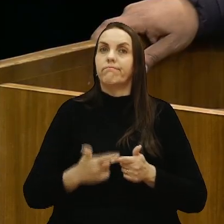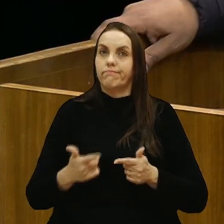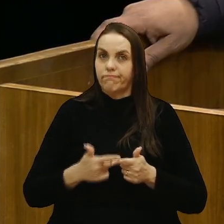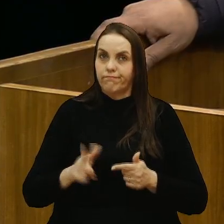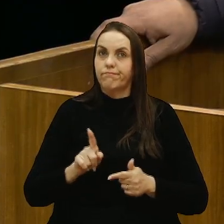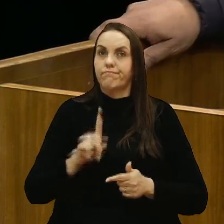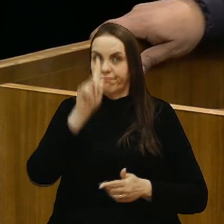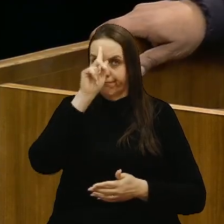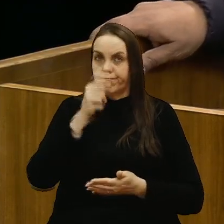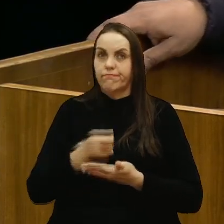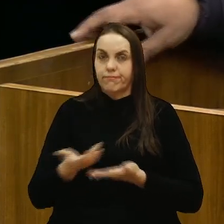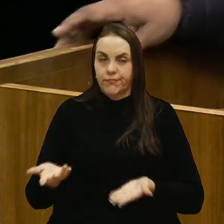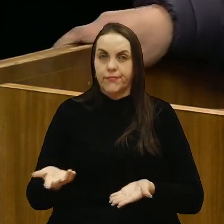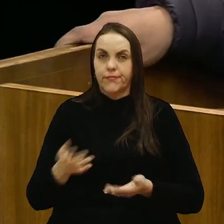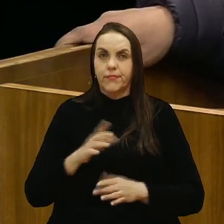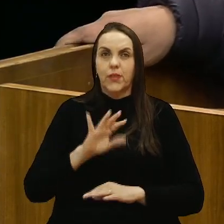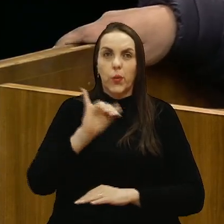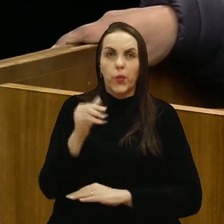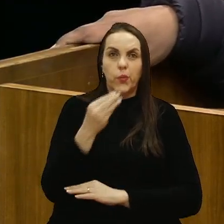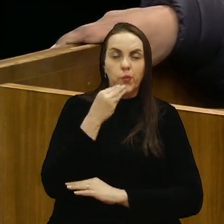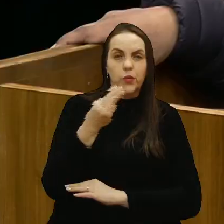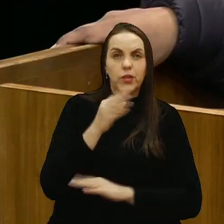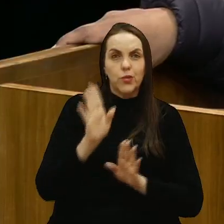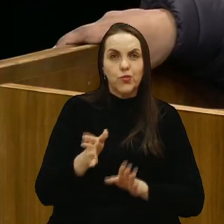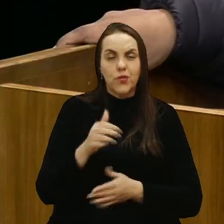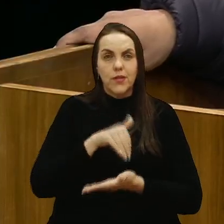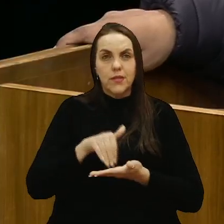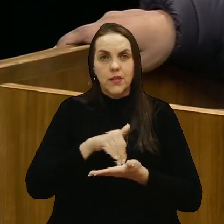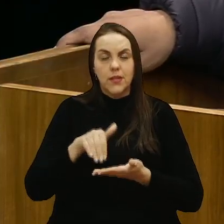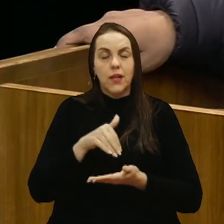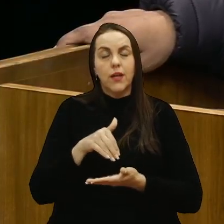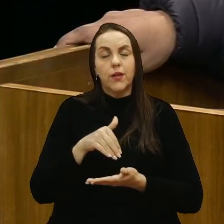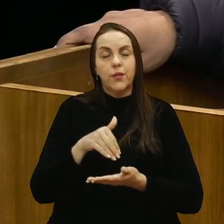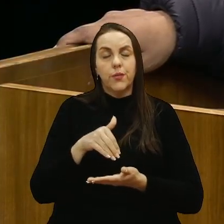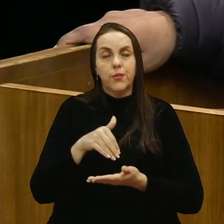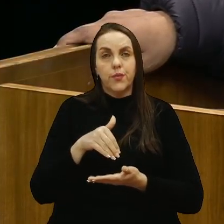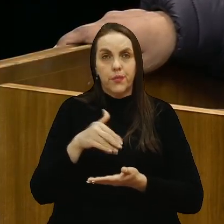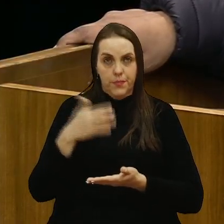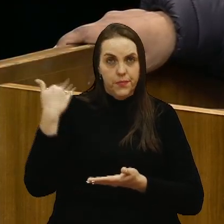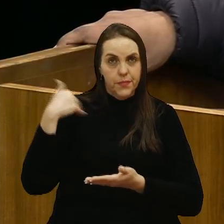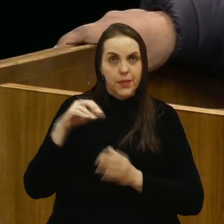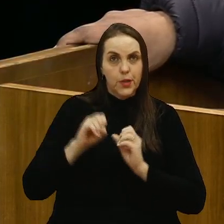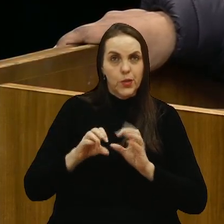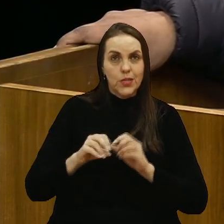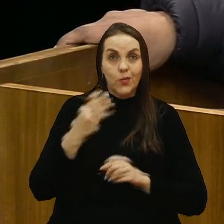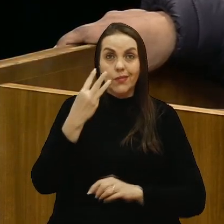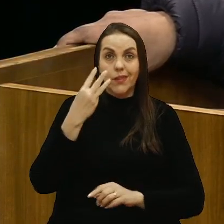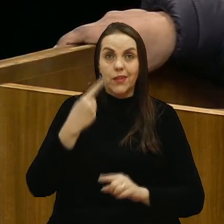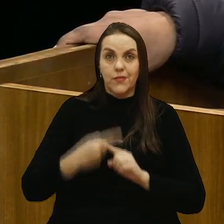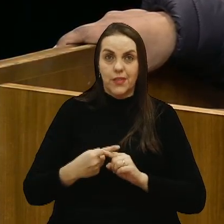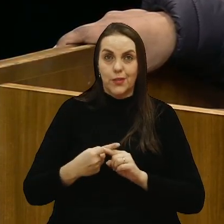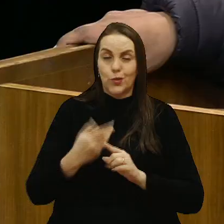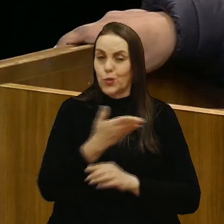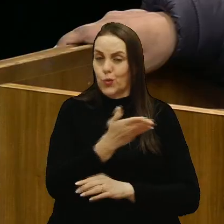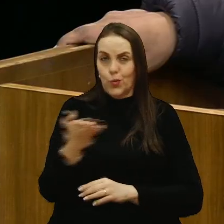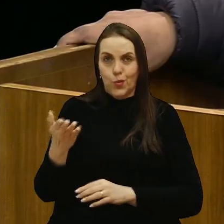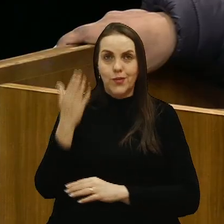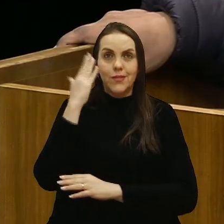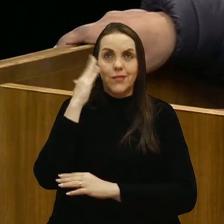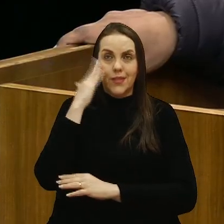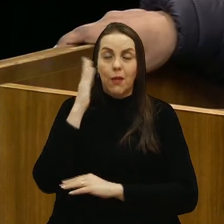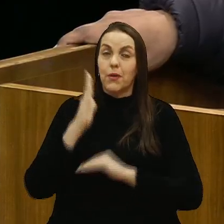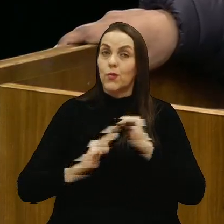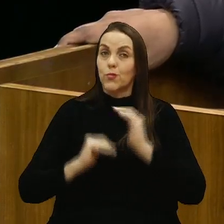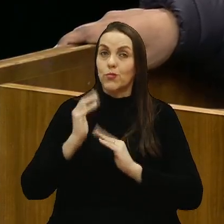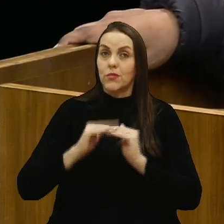Eu já tive a oportunidade de ser secretário de Educação por 3 vezes. E todos que aqui estão sabem que a nossa construção é